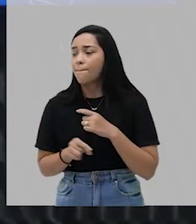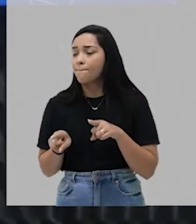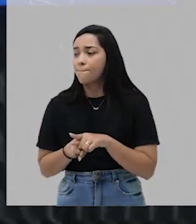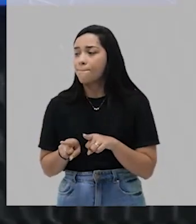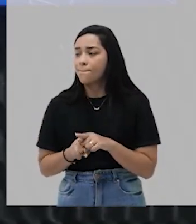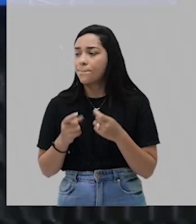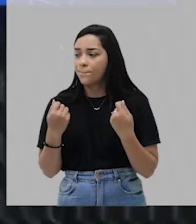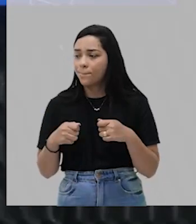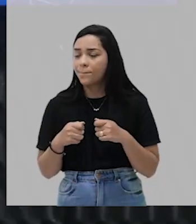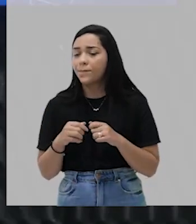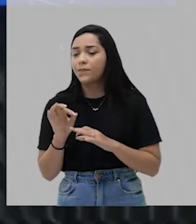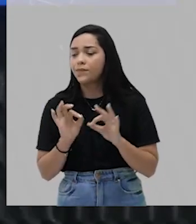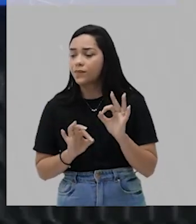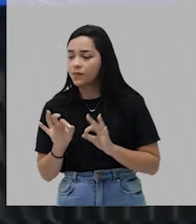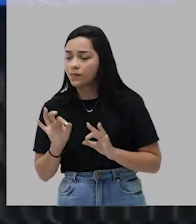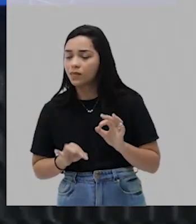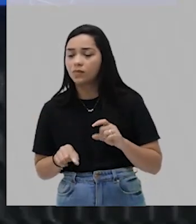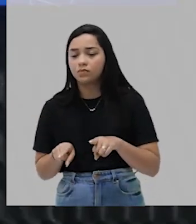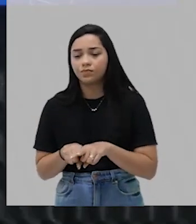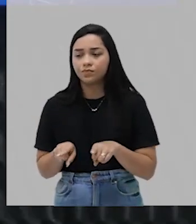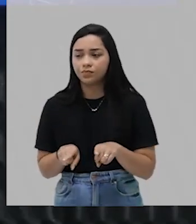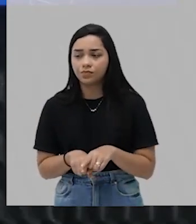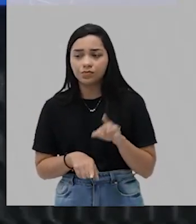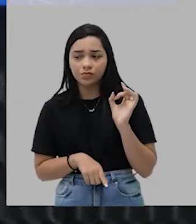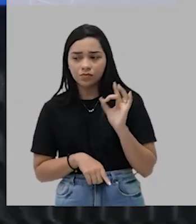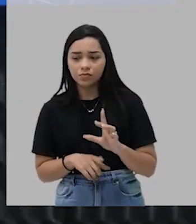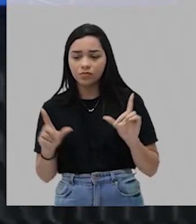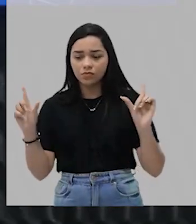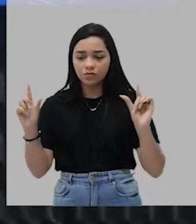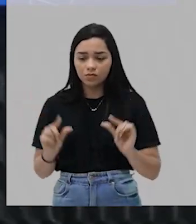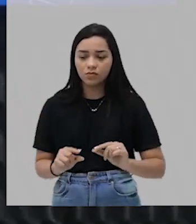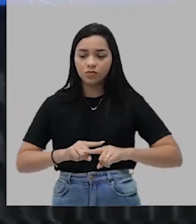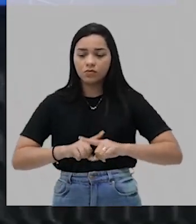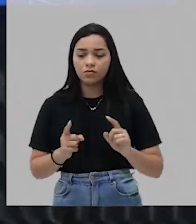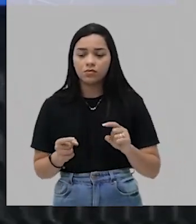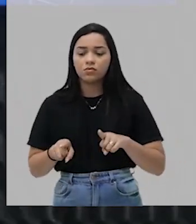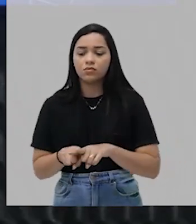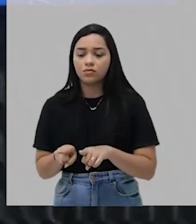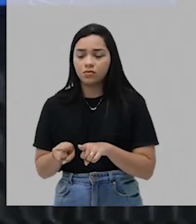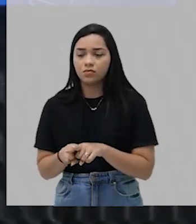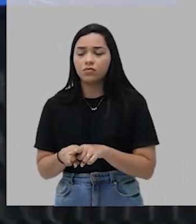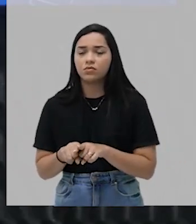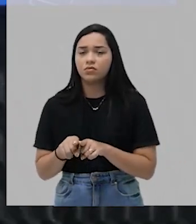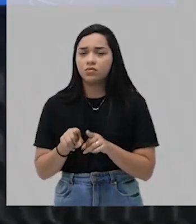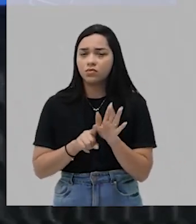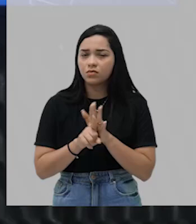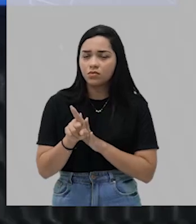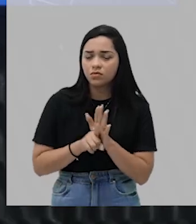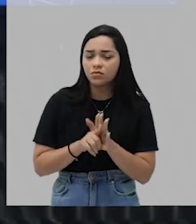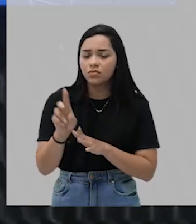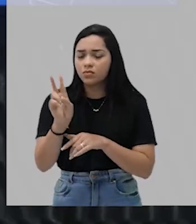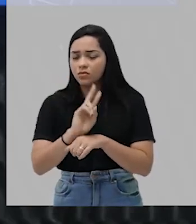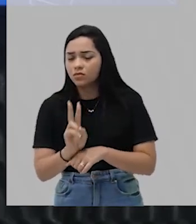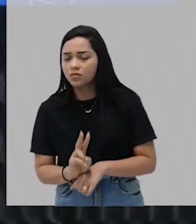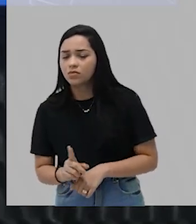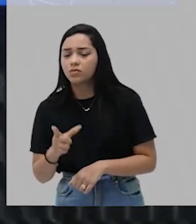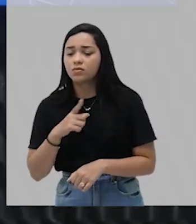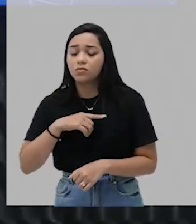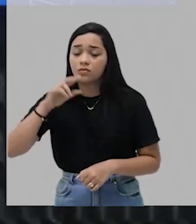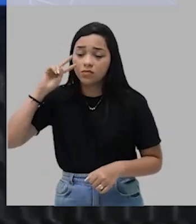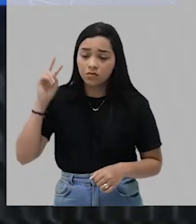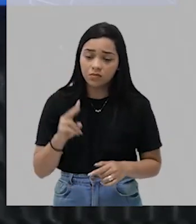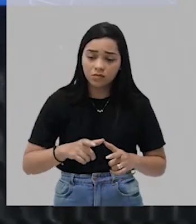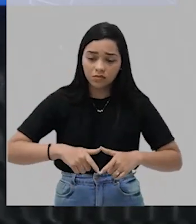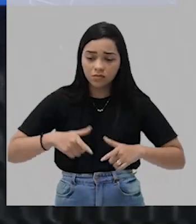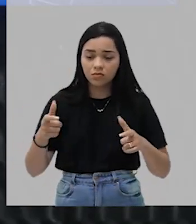preciso fiscalizar esses gastos também, não só reduzir, mas também fiscalizar os gastos. É preciso se ter uma retomada do